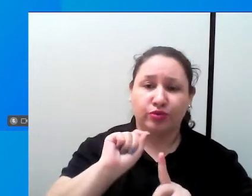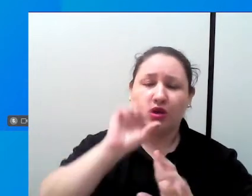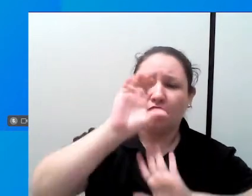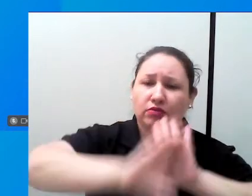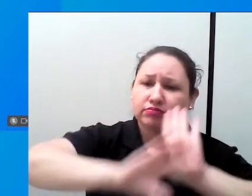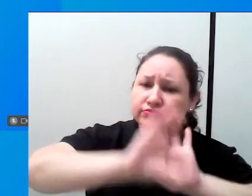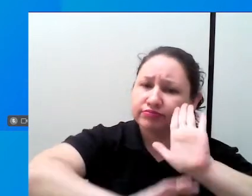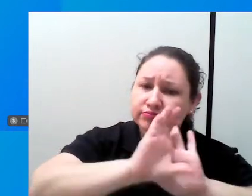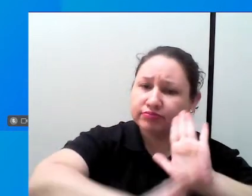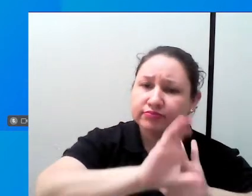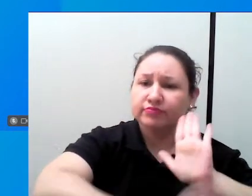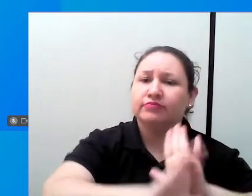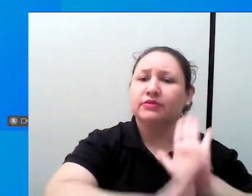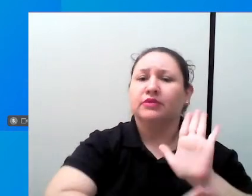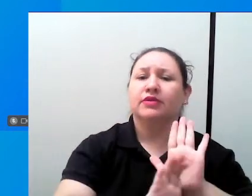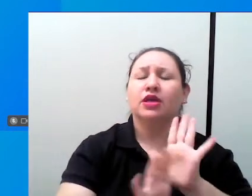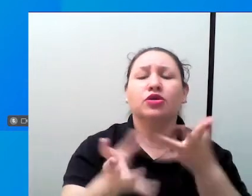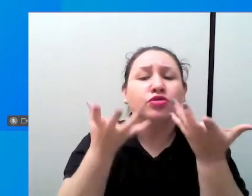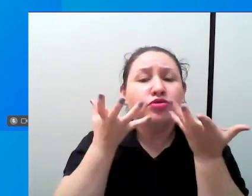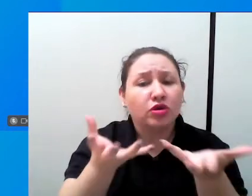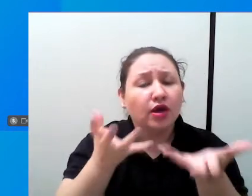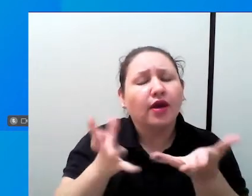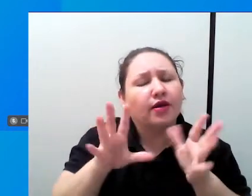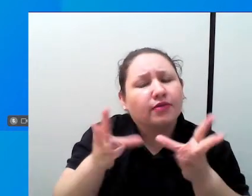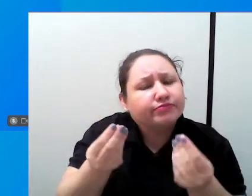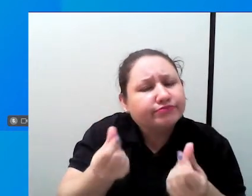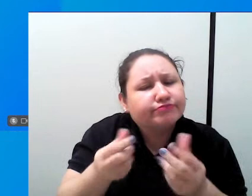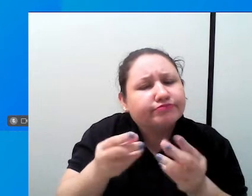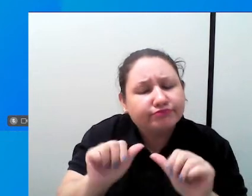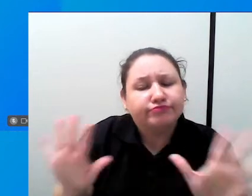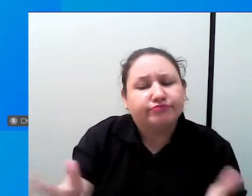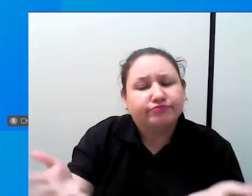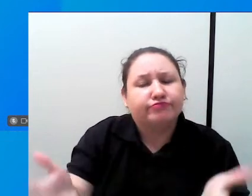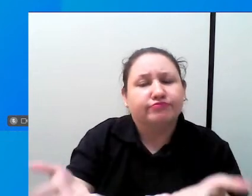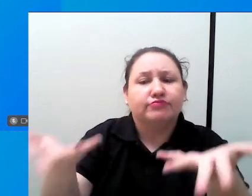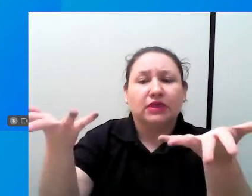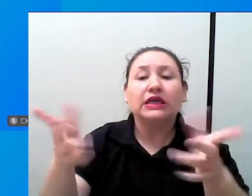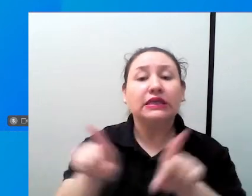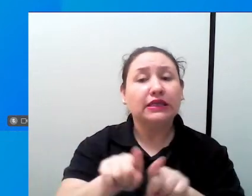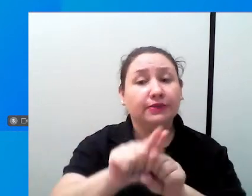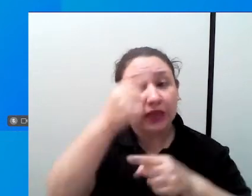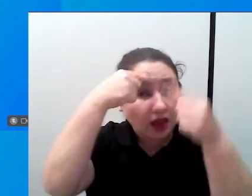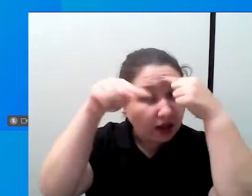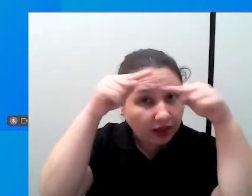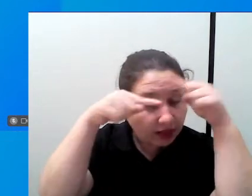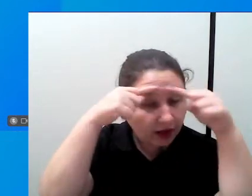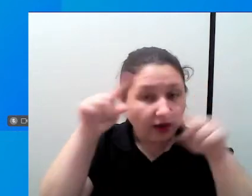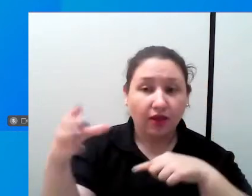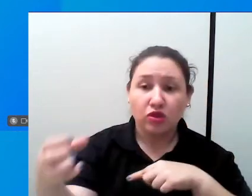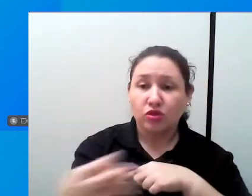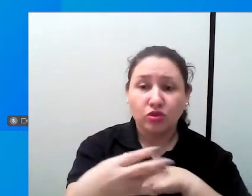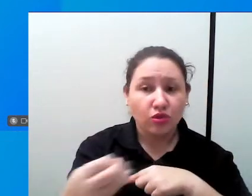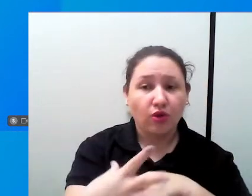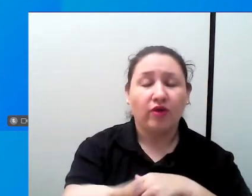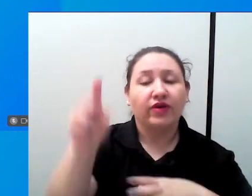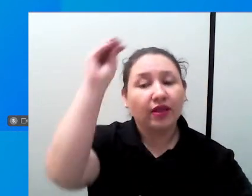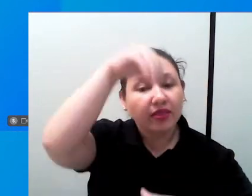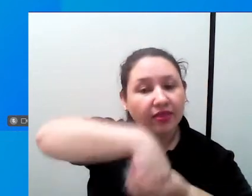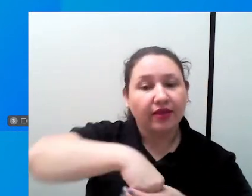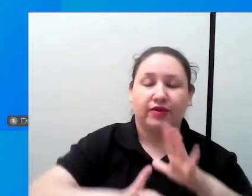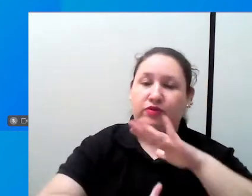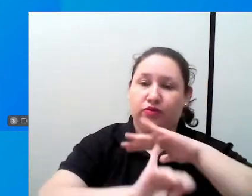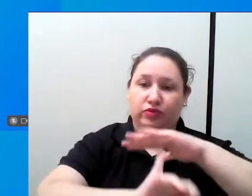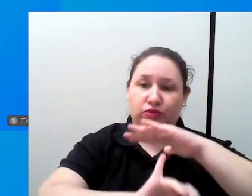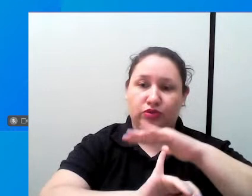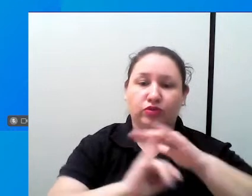objetivo de realizar essa sensibilização e, de fato, a implementação da curricularização do âmbito do IFAC. E aí esse